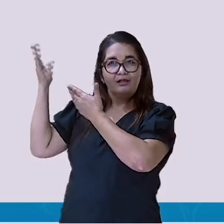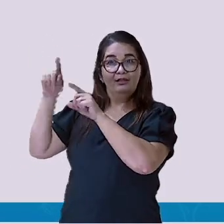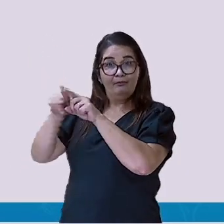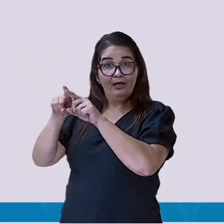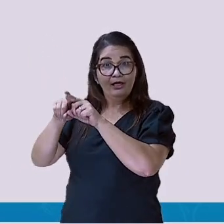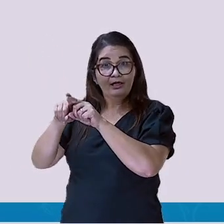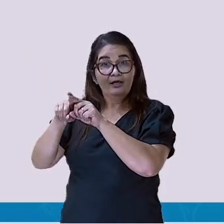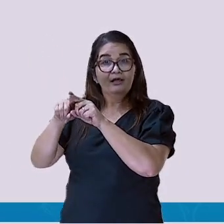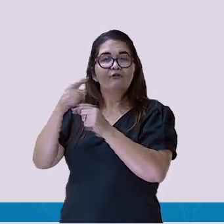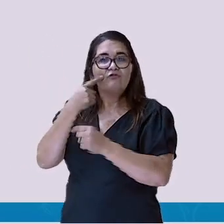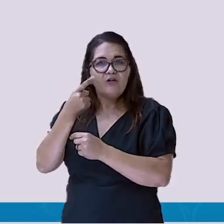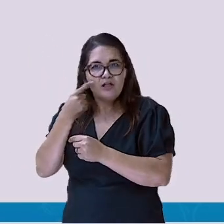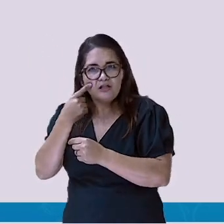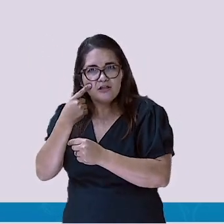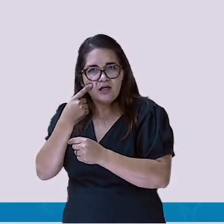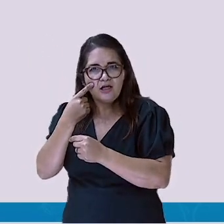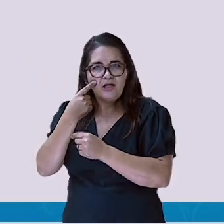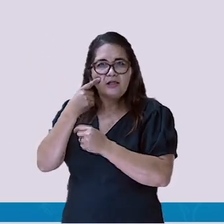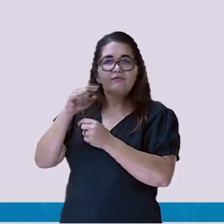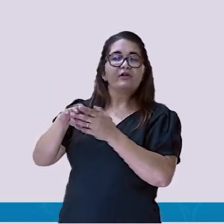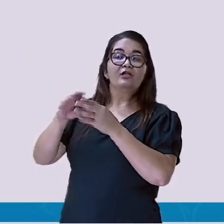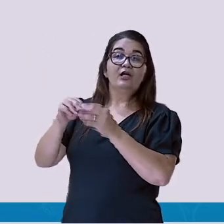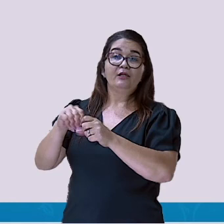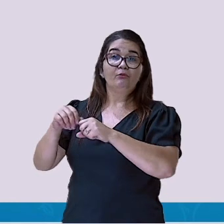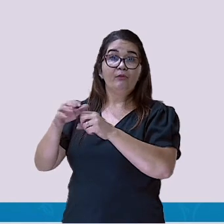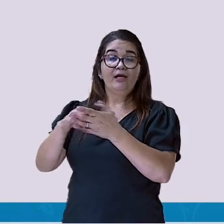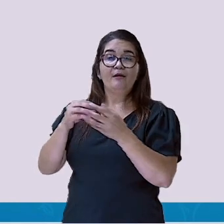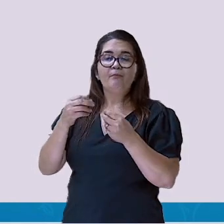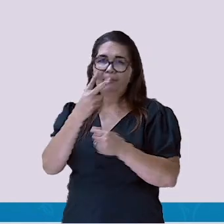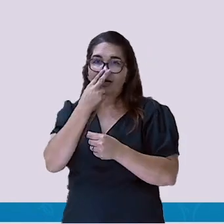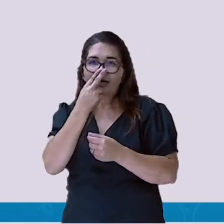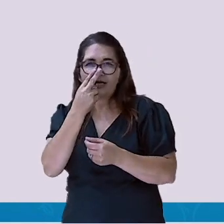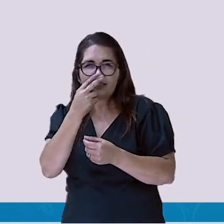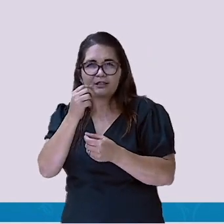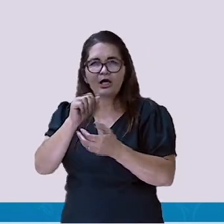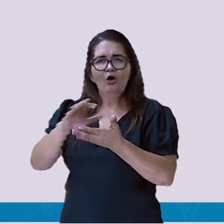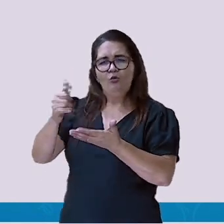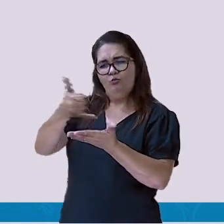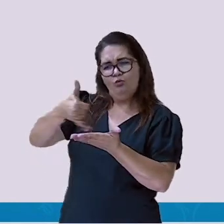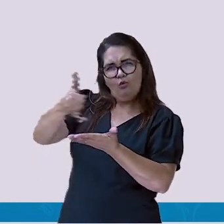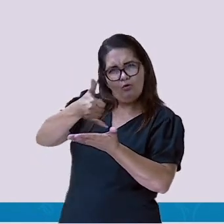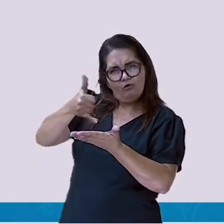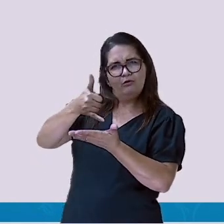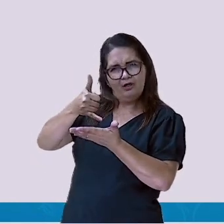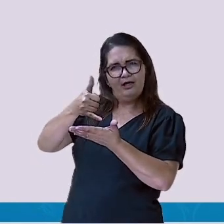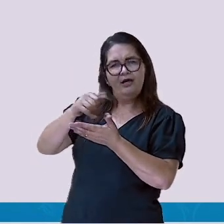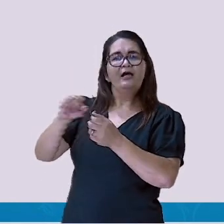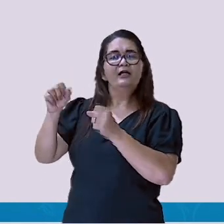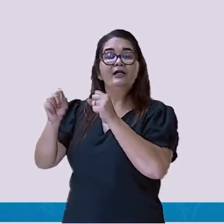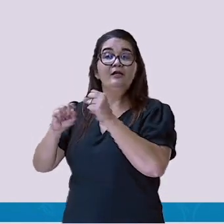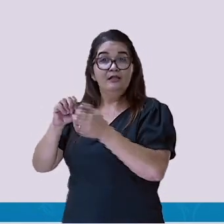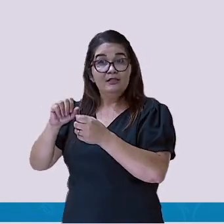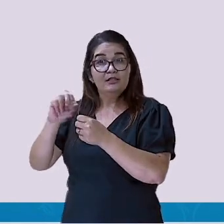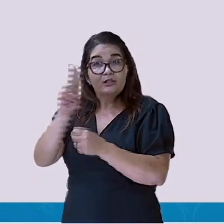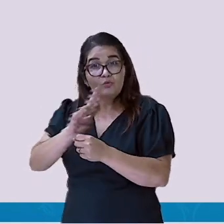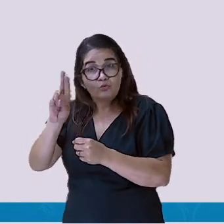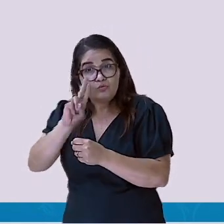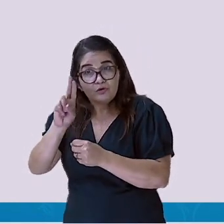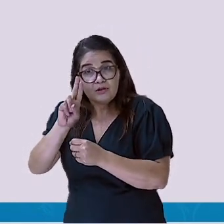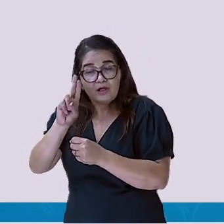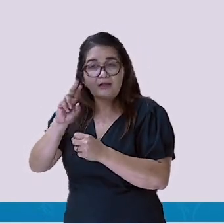muito usada na indústria, né? E aí a gente tem também, o que acontece com a mata de